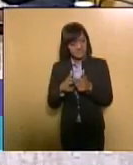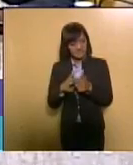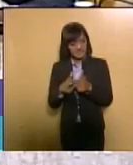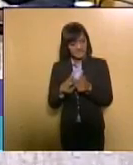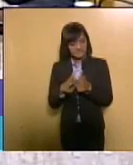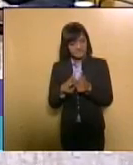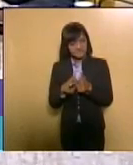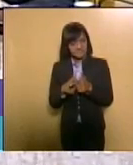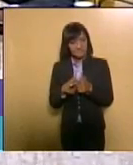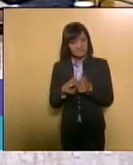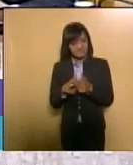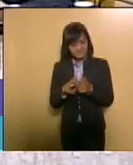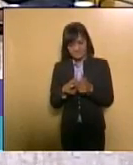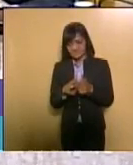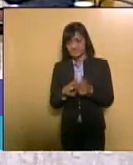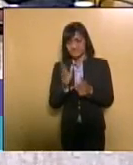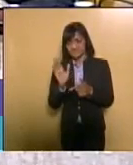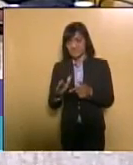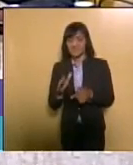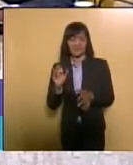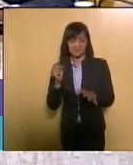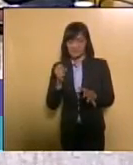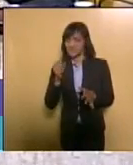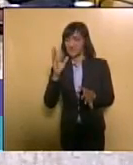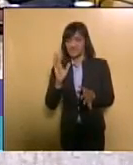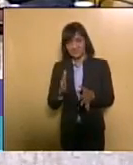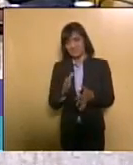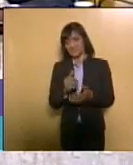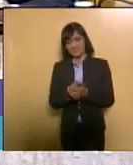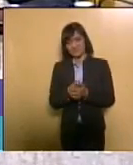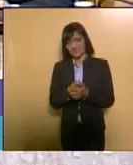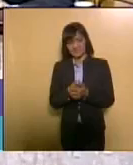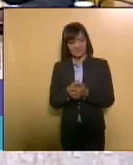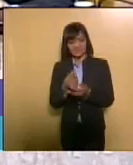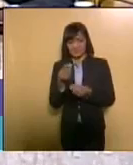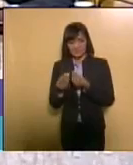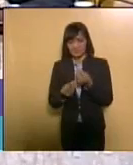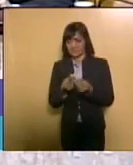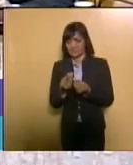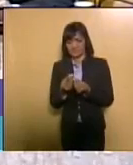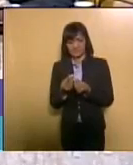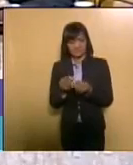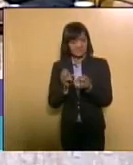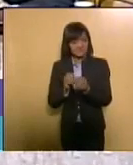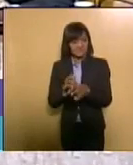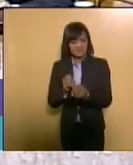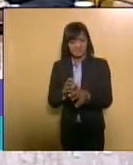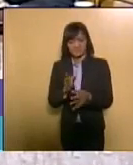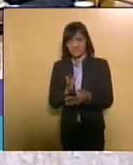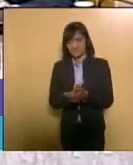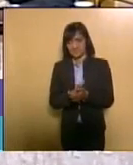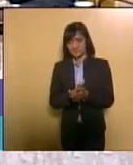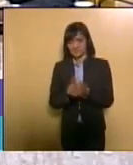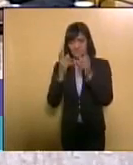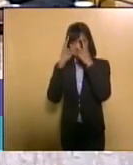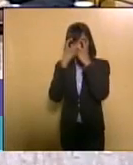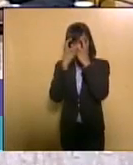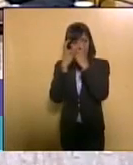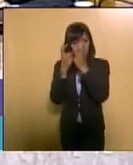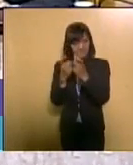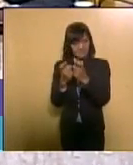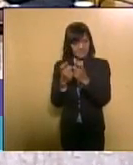caos Sergipe é um dos piores Estados em termos de política de educação que vai desde da agressão aos